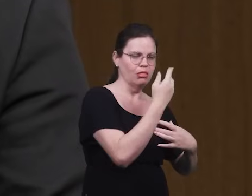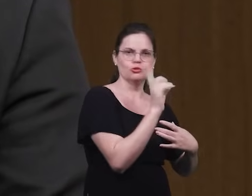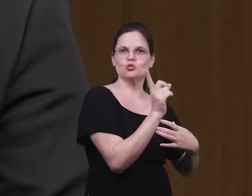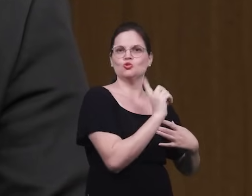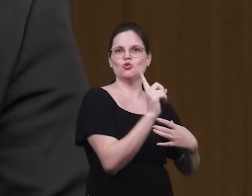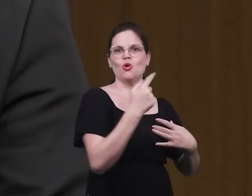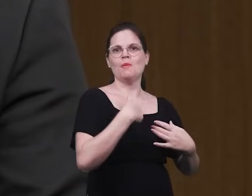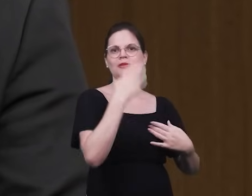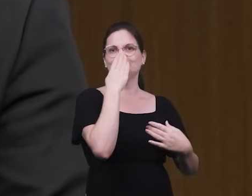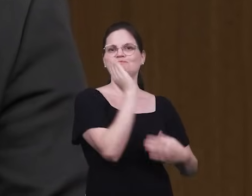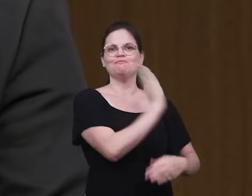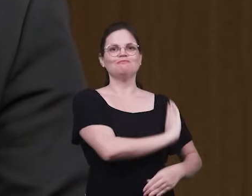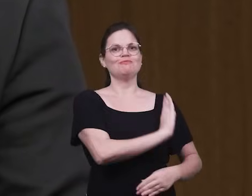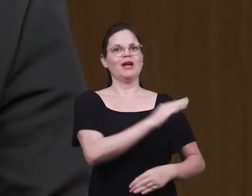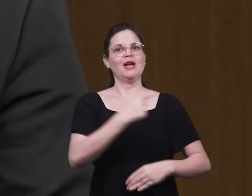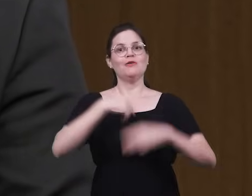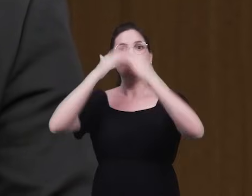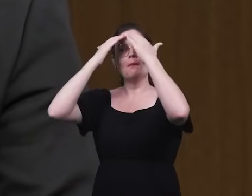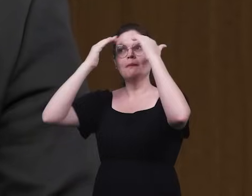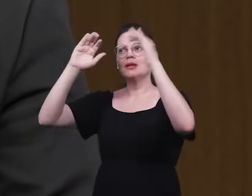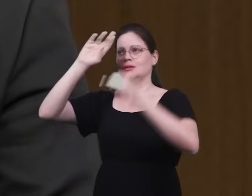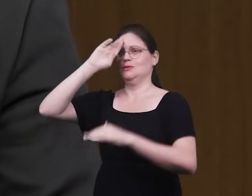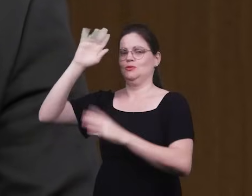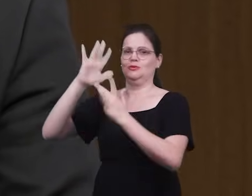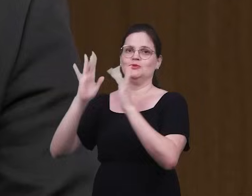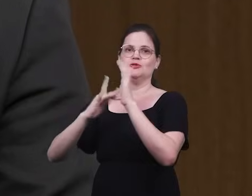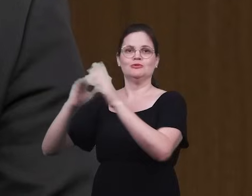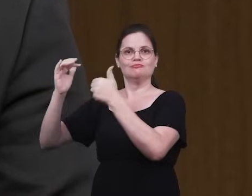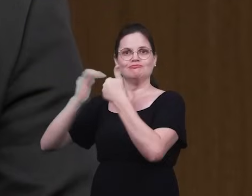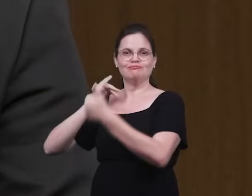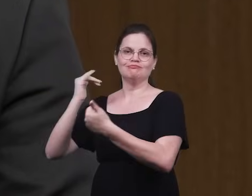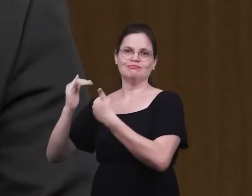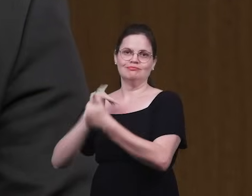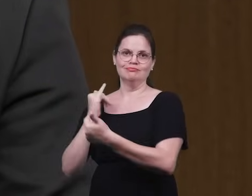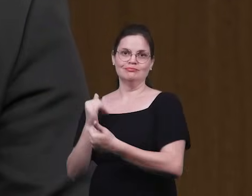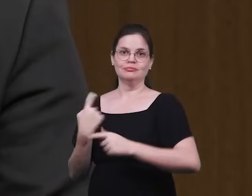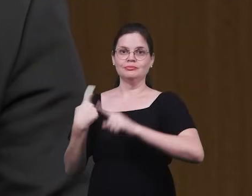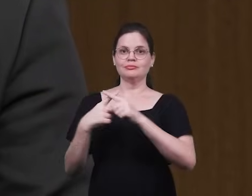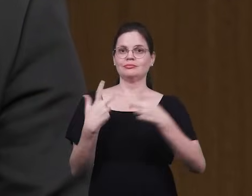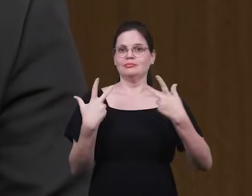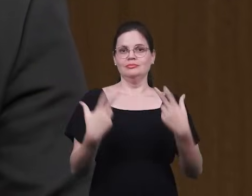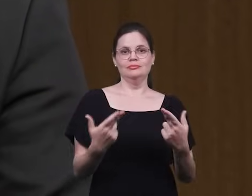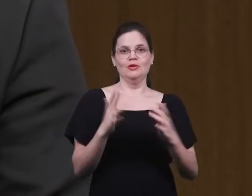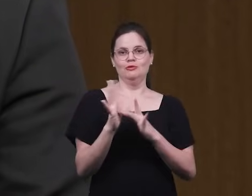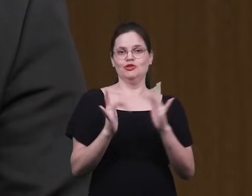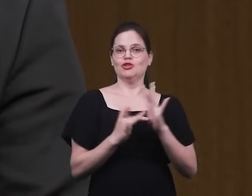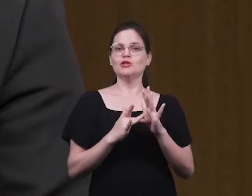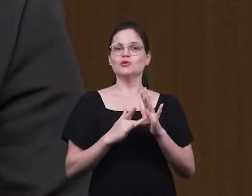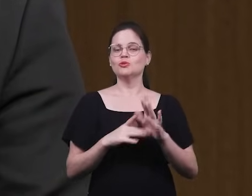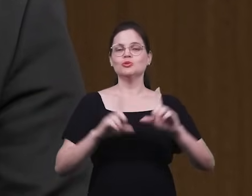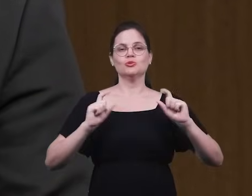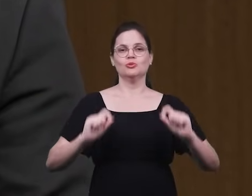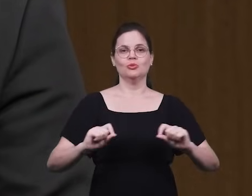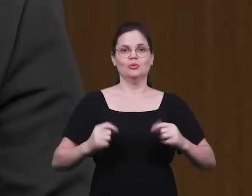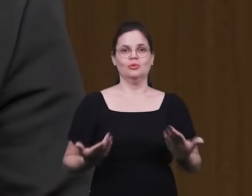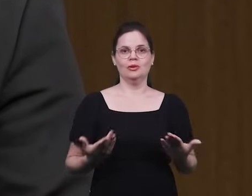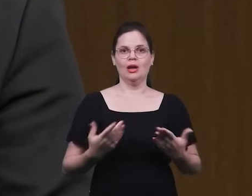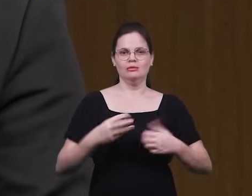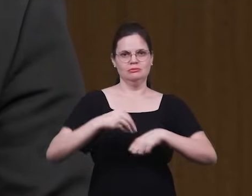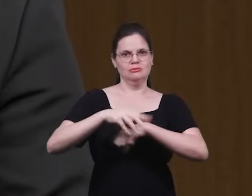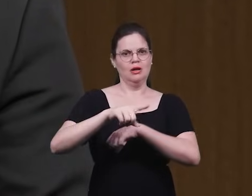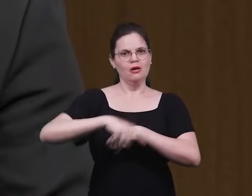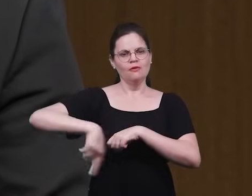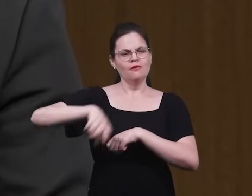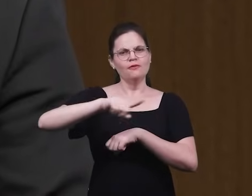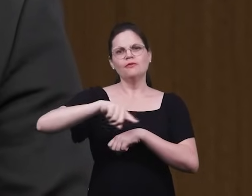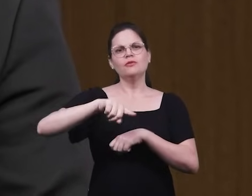nós as próprias palavras do Senhor Jesus né e a quem eh será semelhante o homem que ouve e pratica as palavras